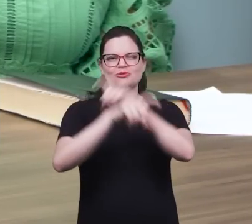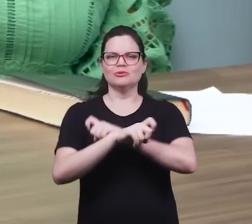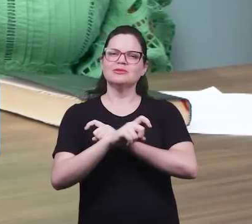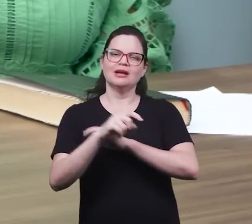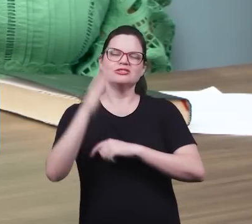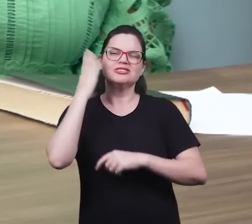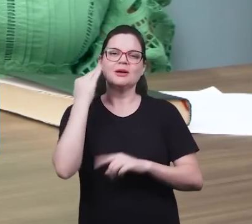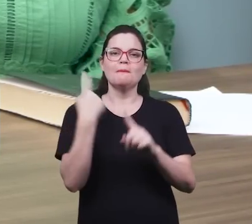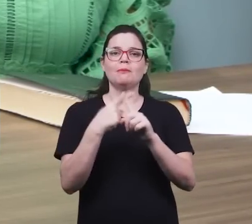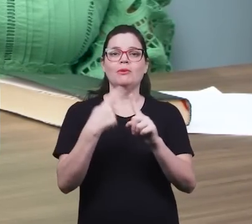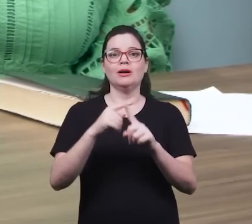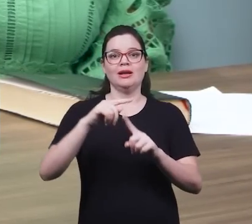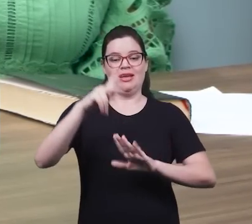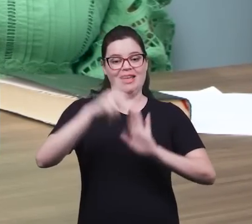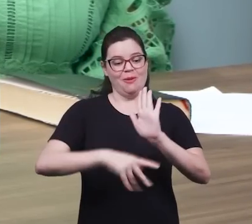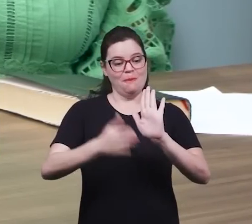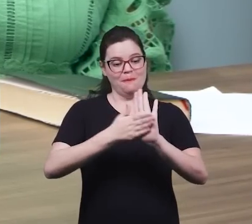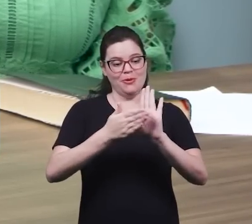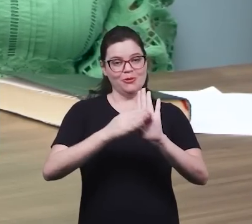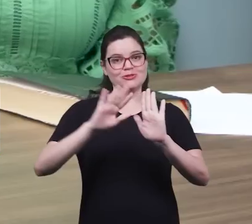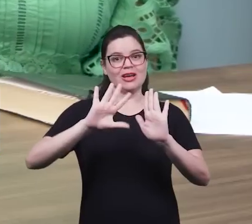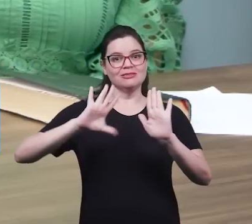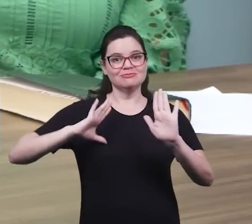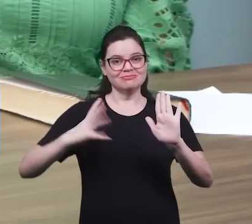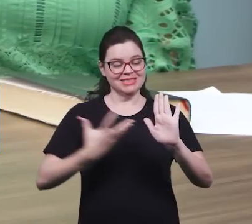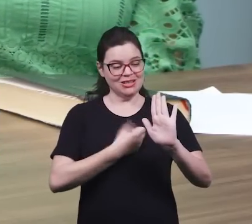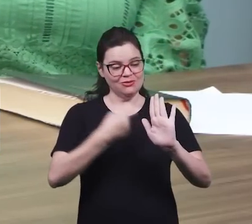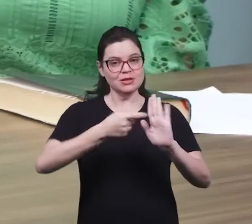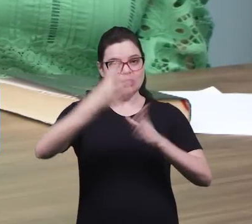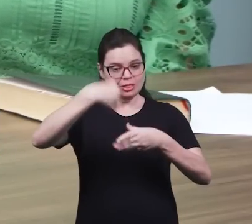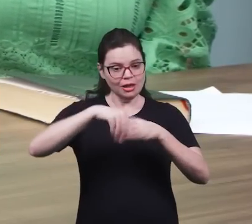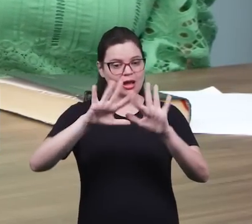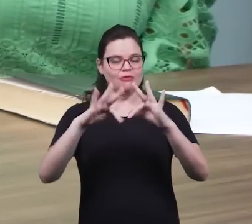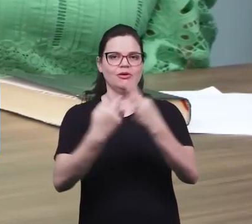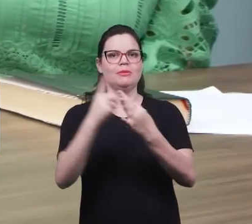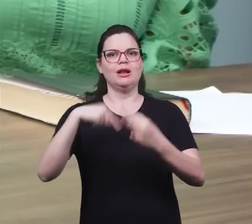existe. Justamente, Então há uma luta muito grande. Eu, um dia antes do meu